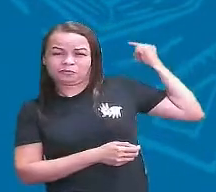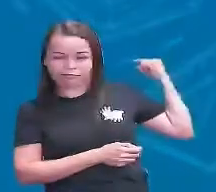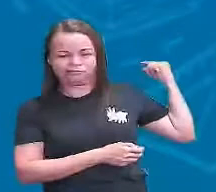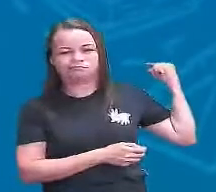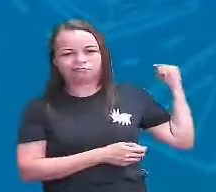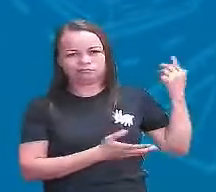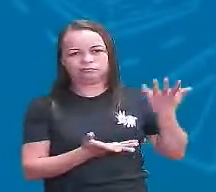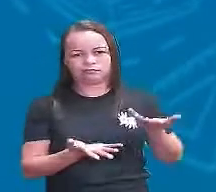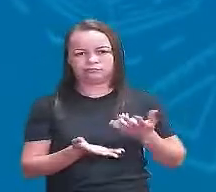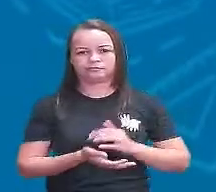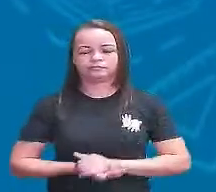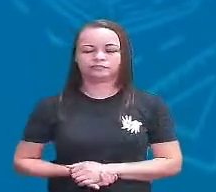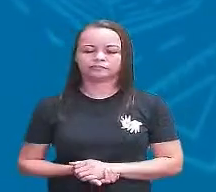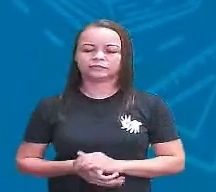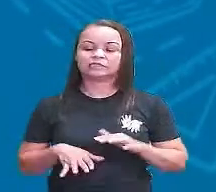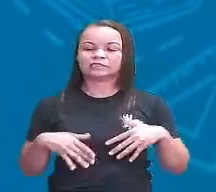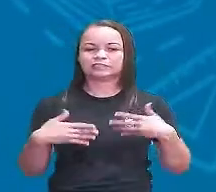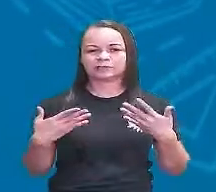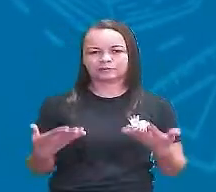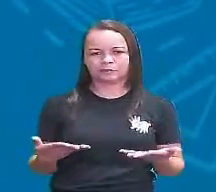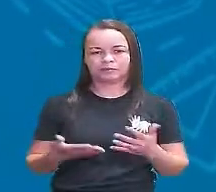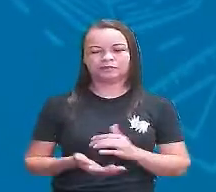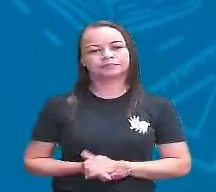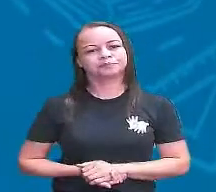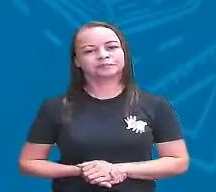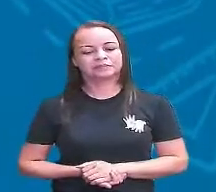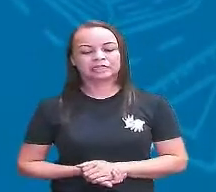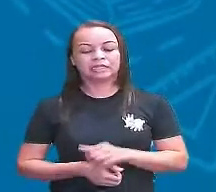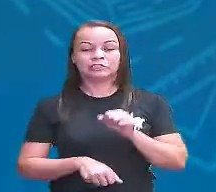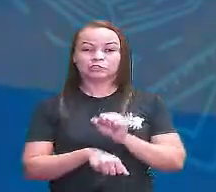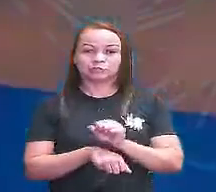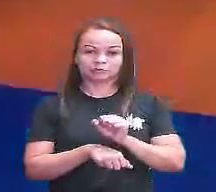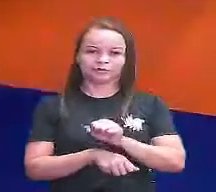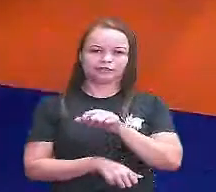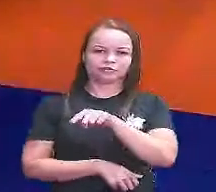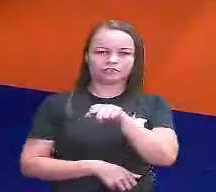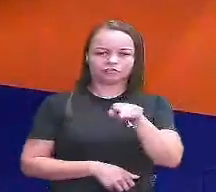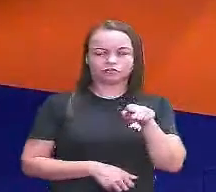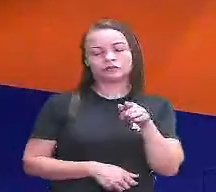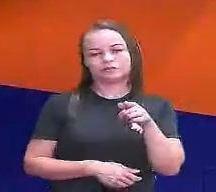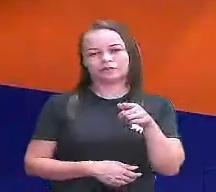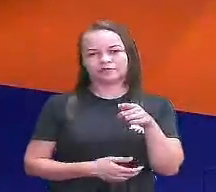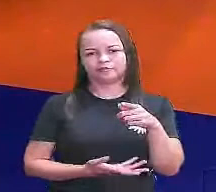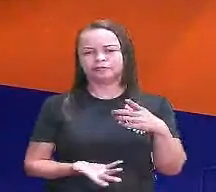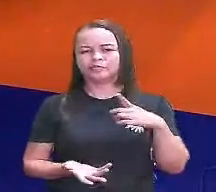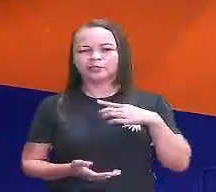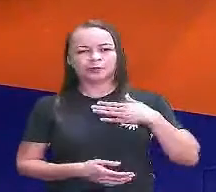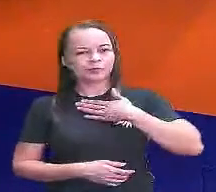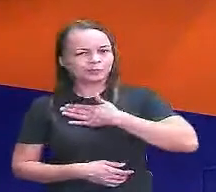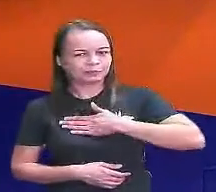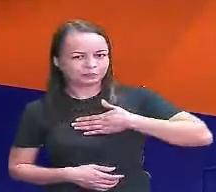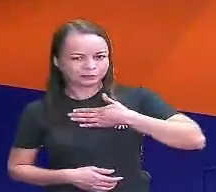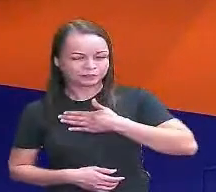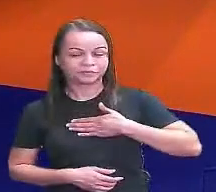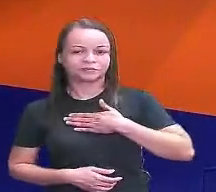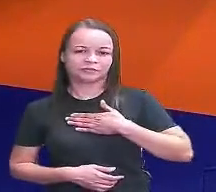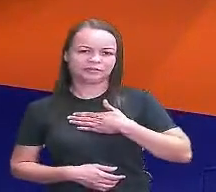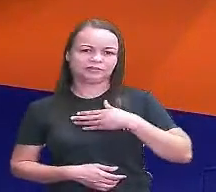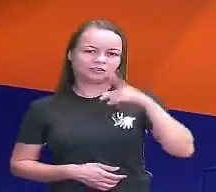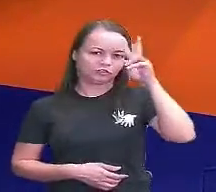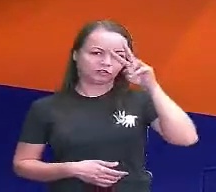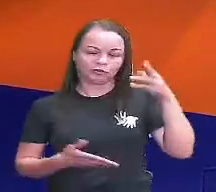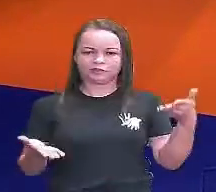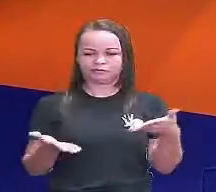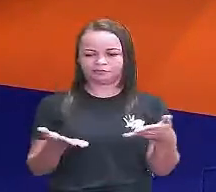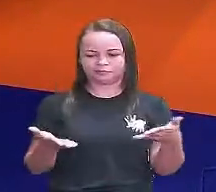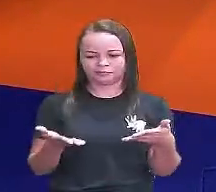isso? Então é isso, gente. Eu espero que vocês tenham gostado da história de hoje,